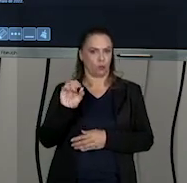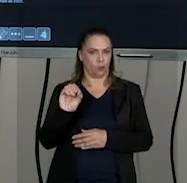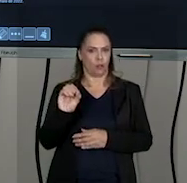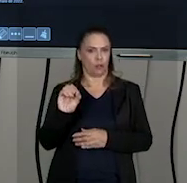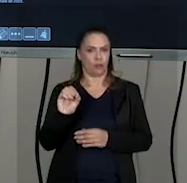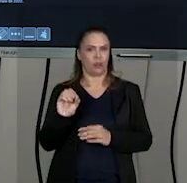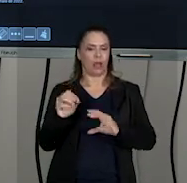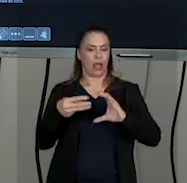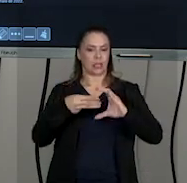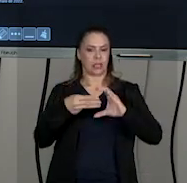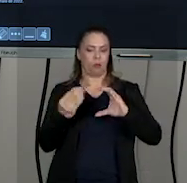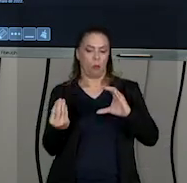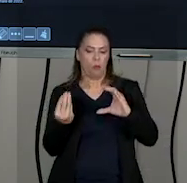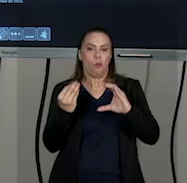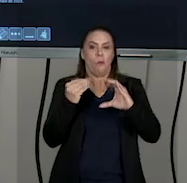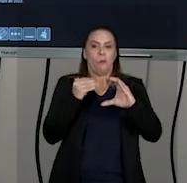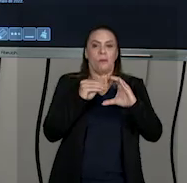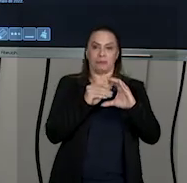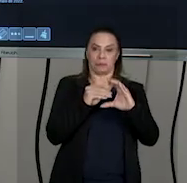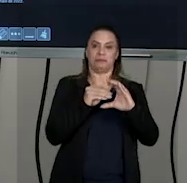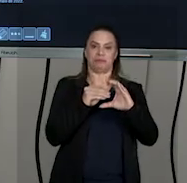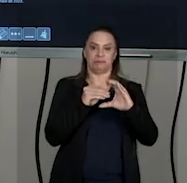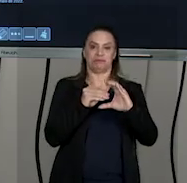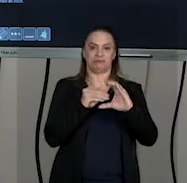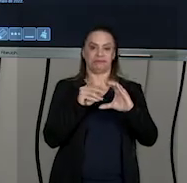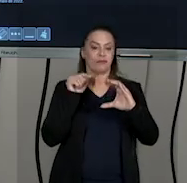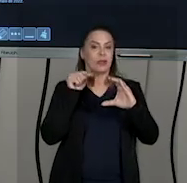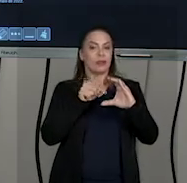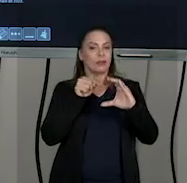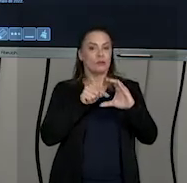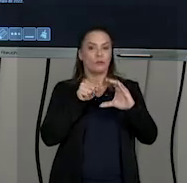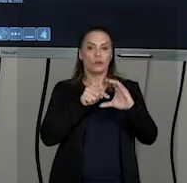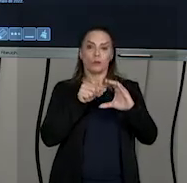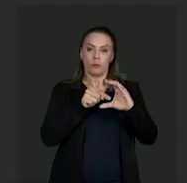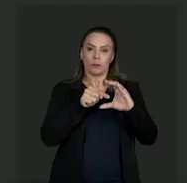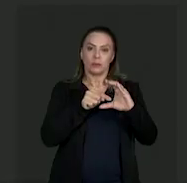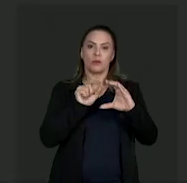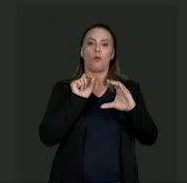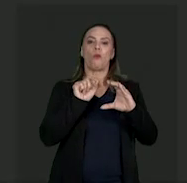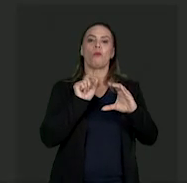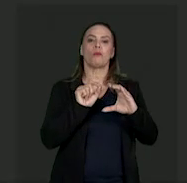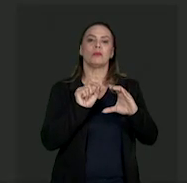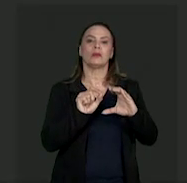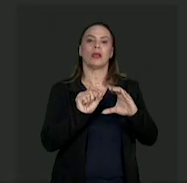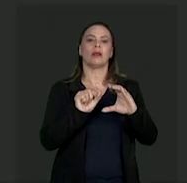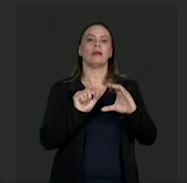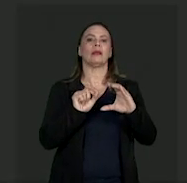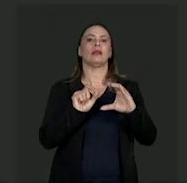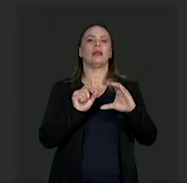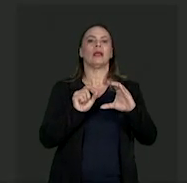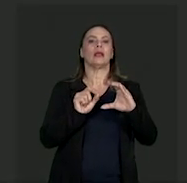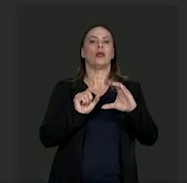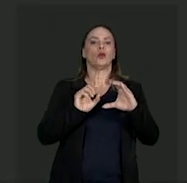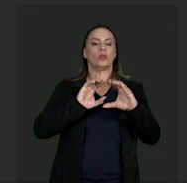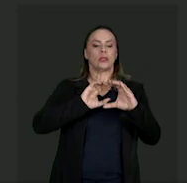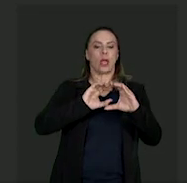respiração celular propriamente dita. E essa célula vai, então, liberar para a gente o gás